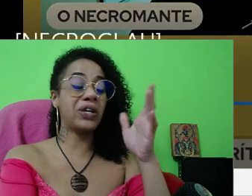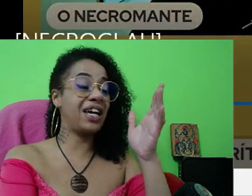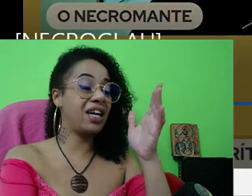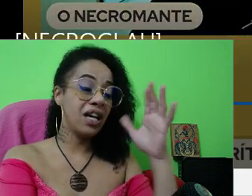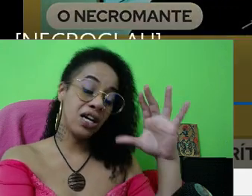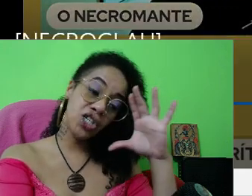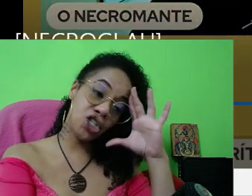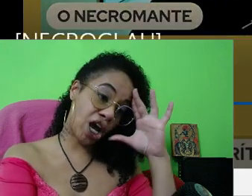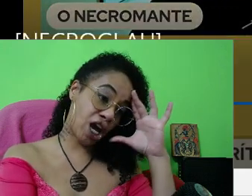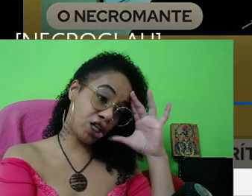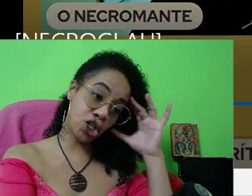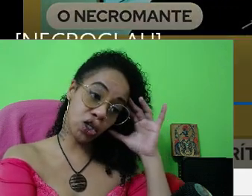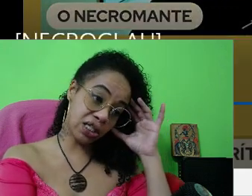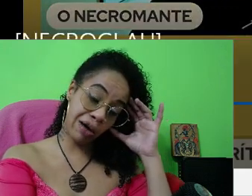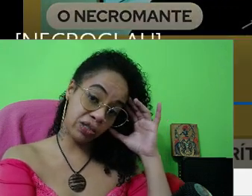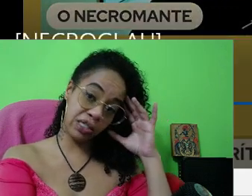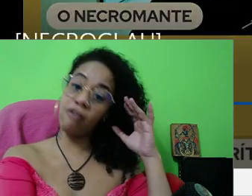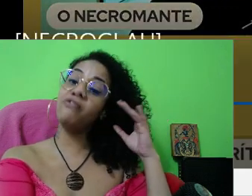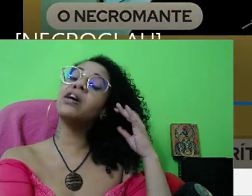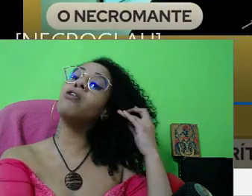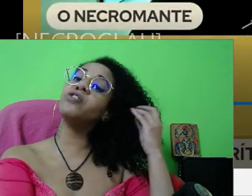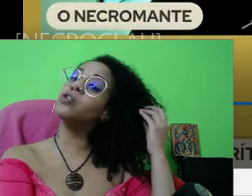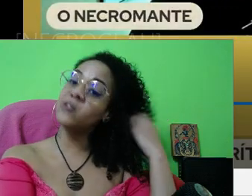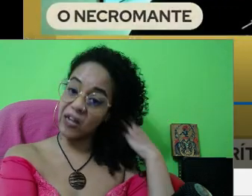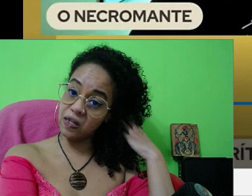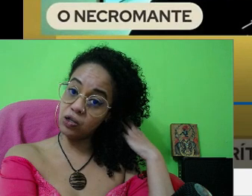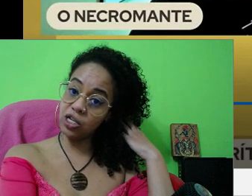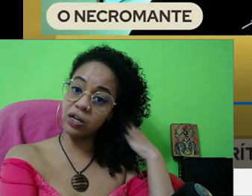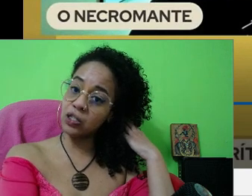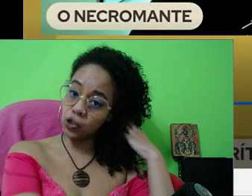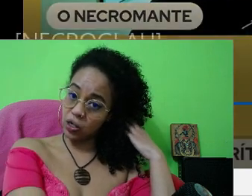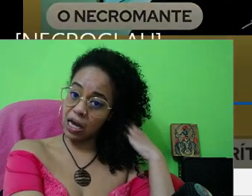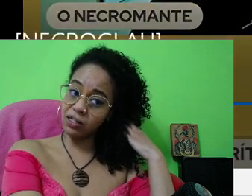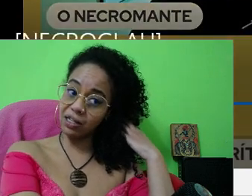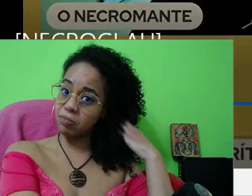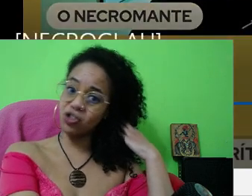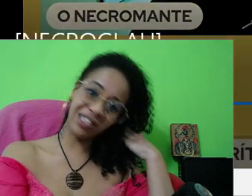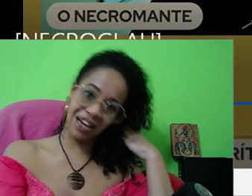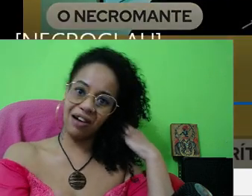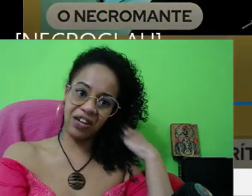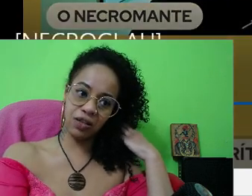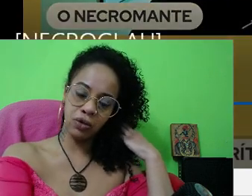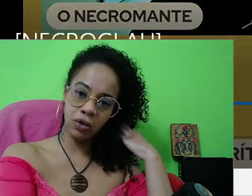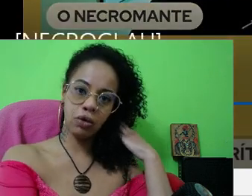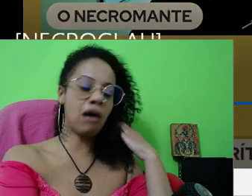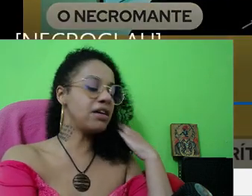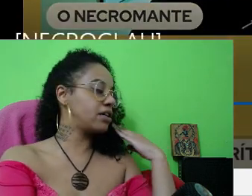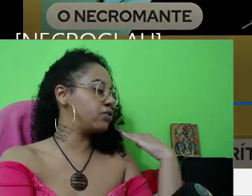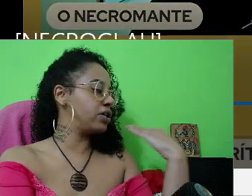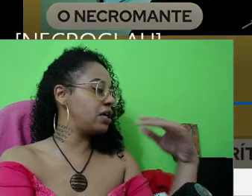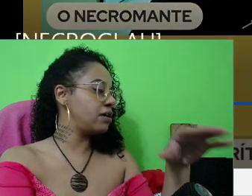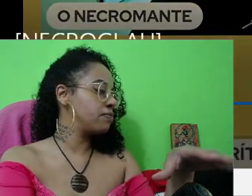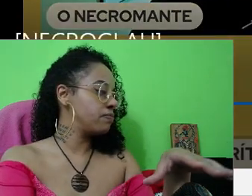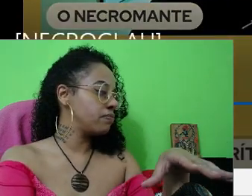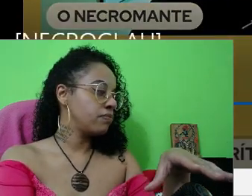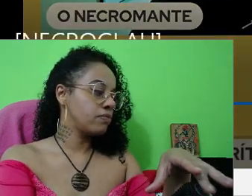é porque Gente do céu se eu ficar ouvindo vocês eu chego a questionar exatamente o que tá gravado Olha que